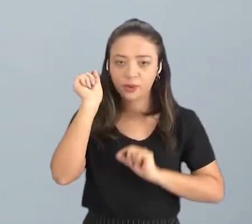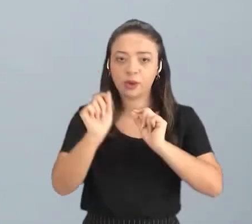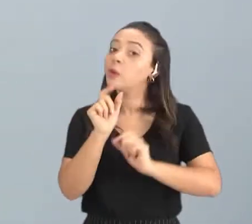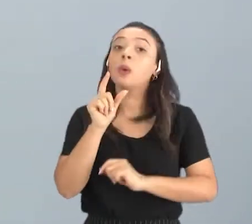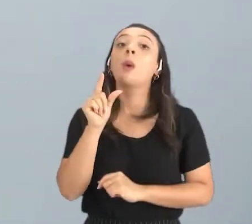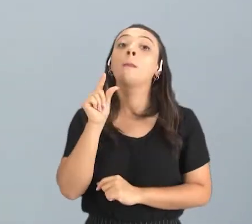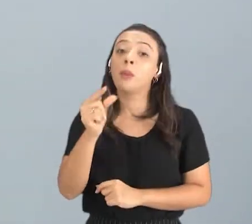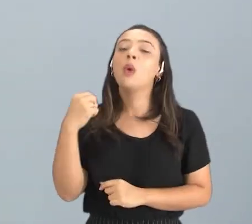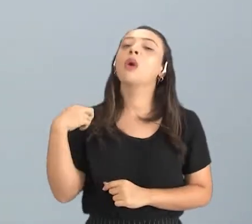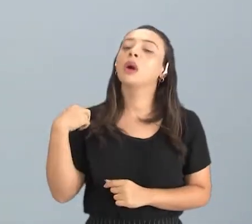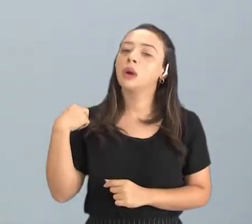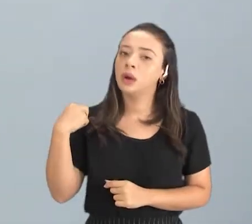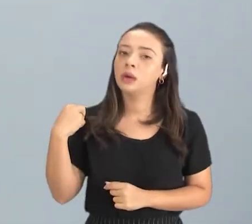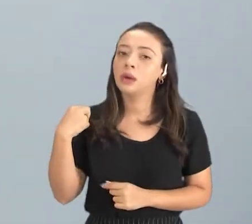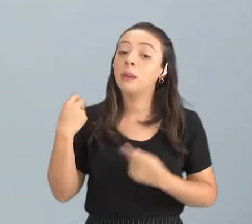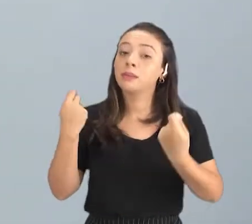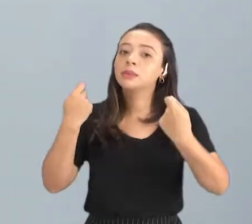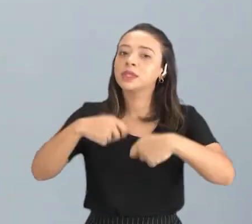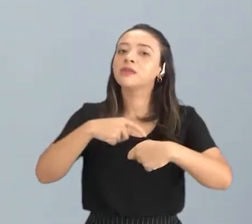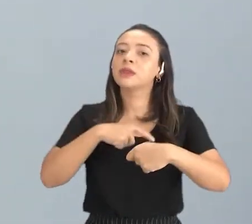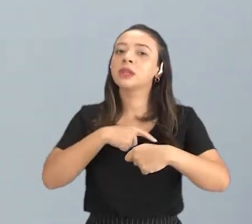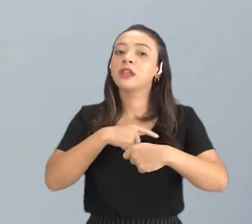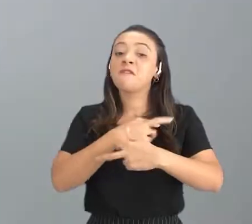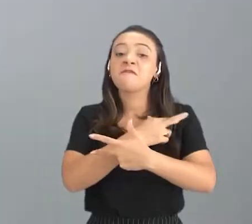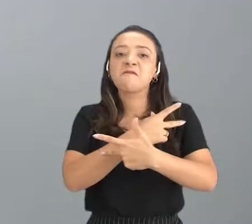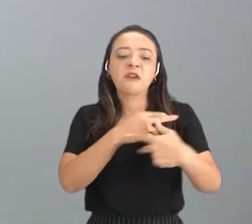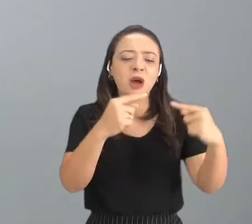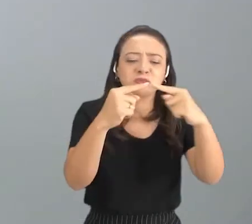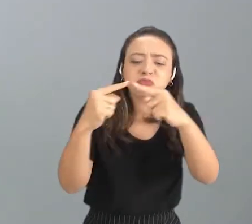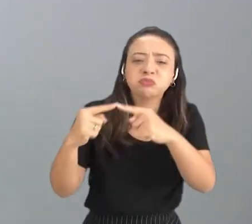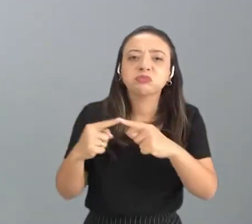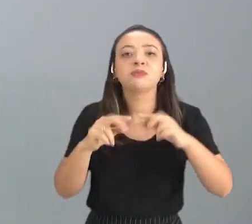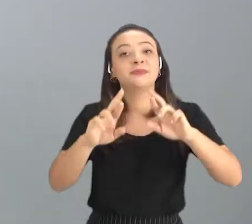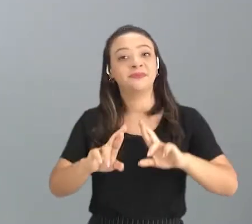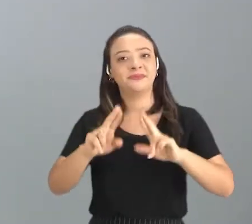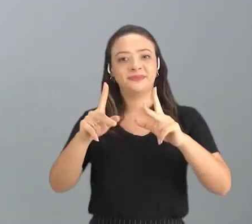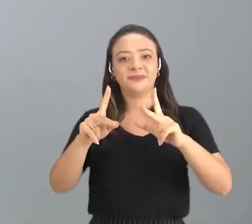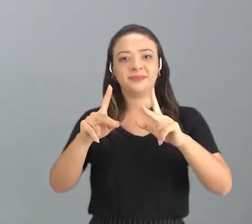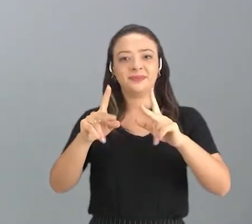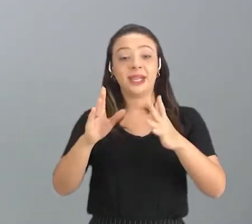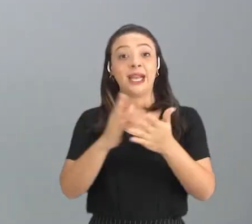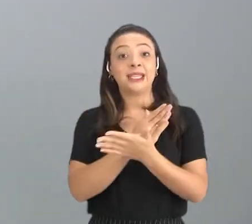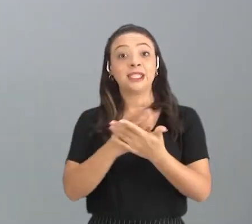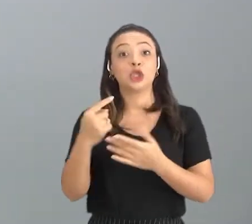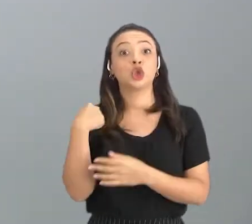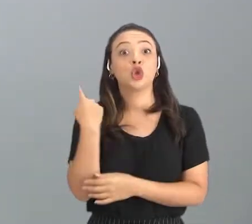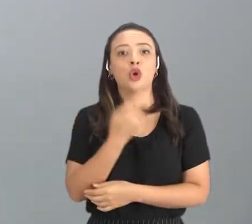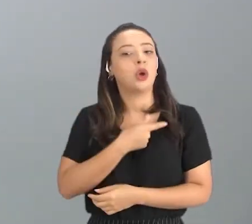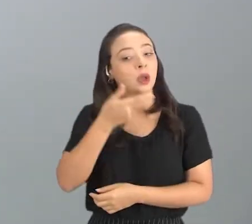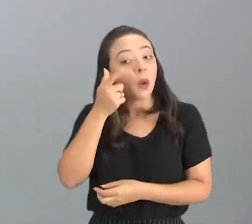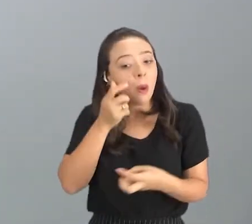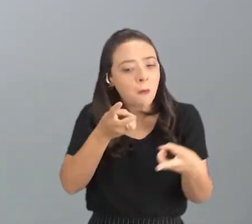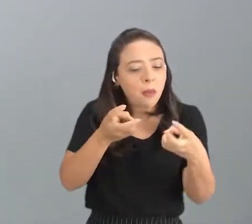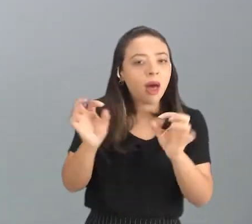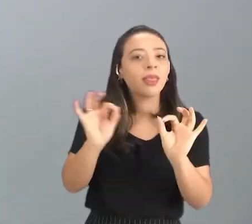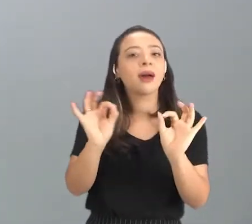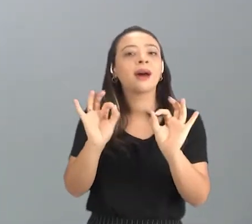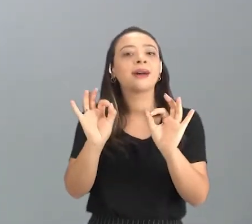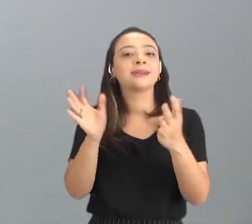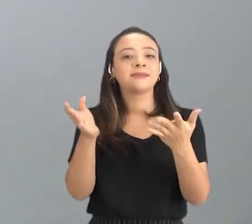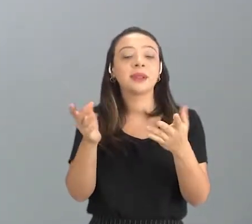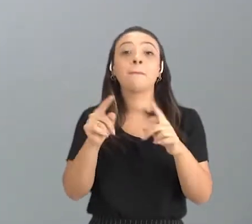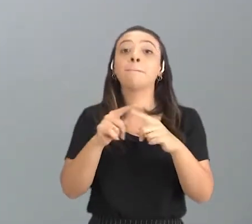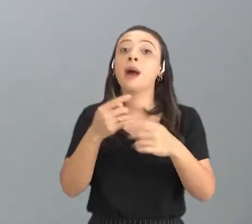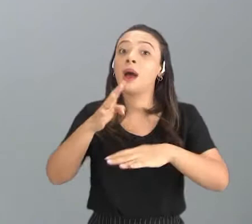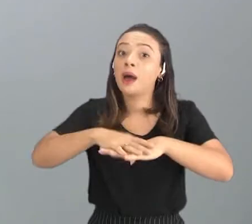gente consegue fazer uma quantidade muito grande de looks. Às vezes a gente é que não está conseguindo enxergar isso. Mas a matemática